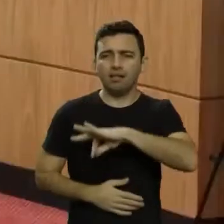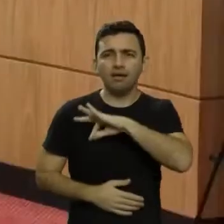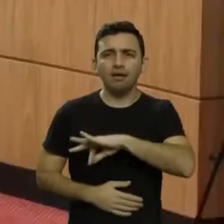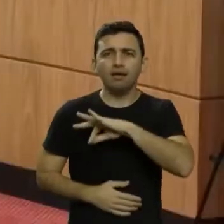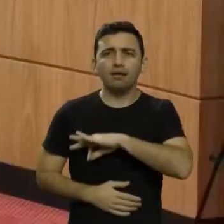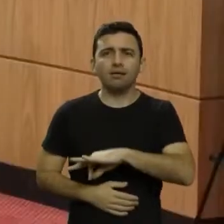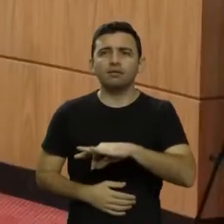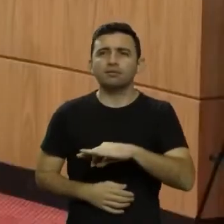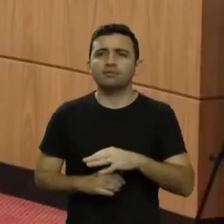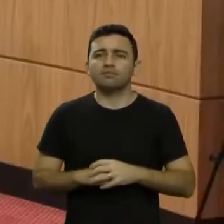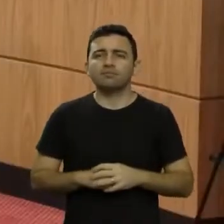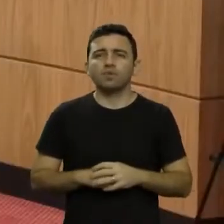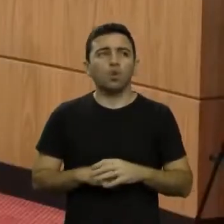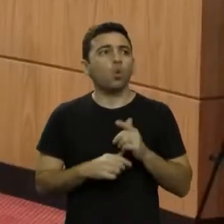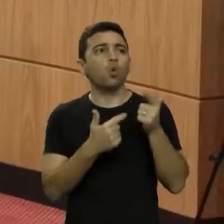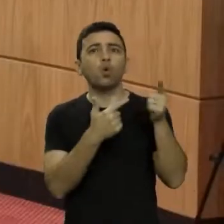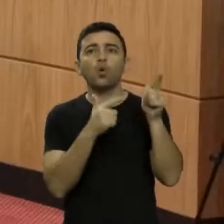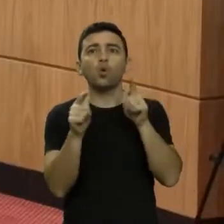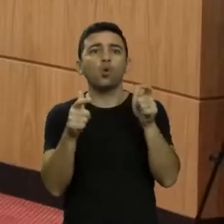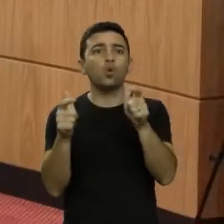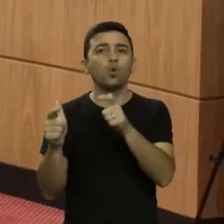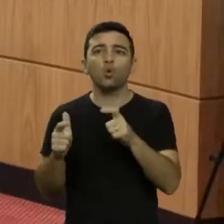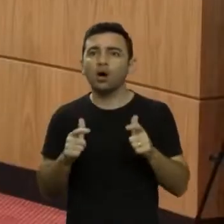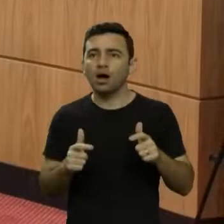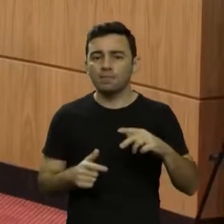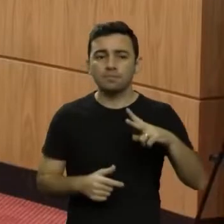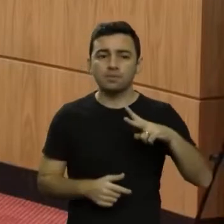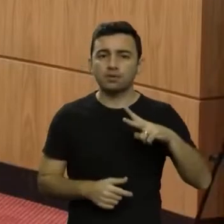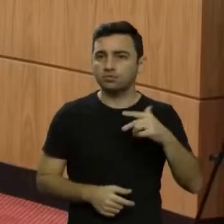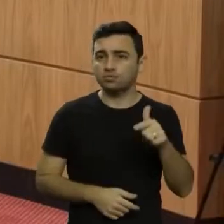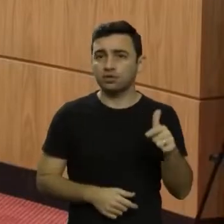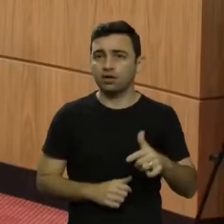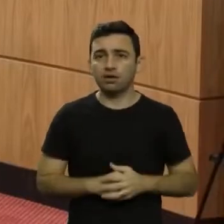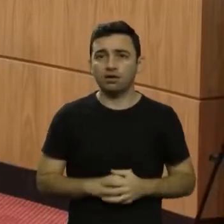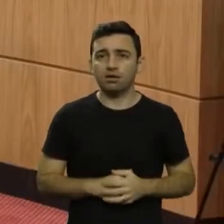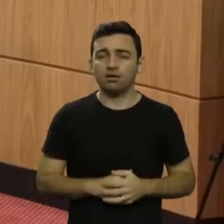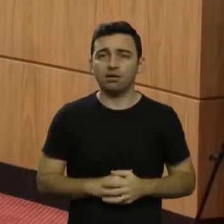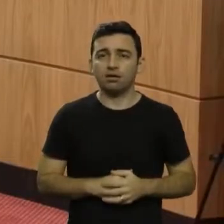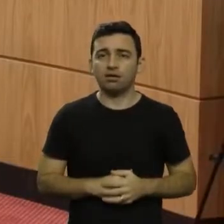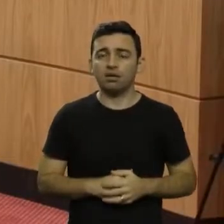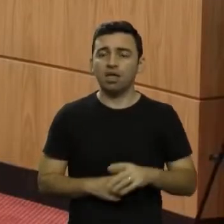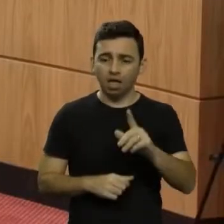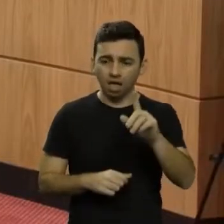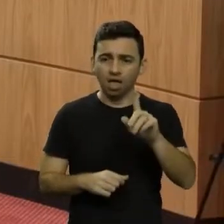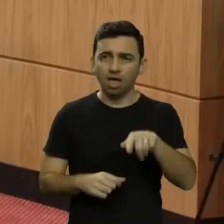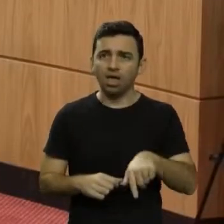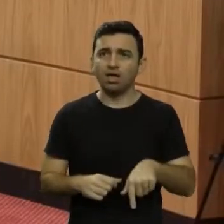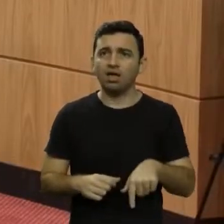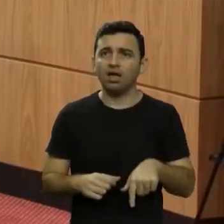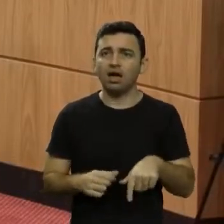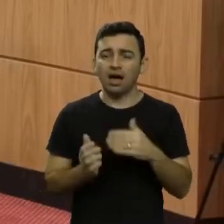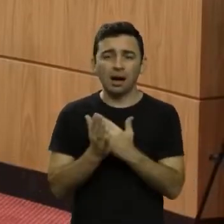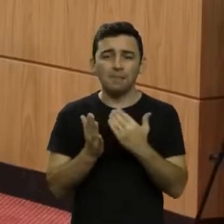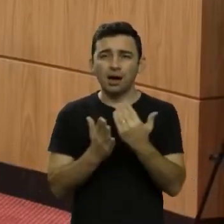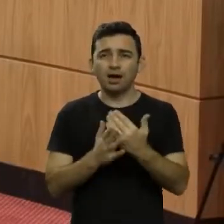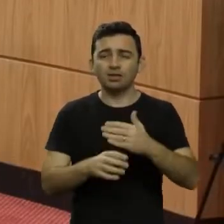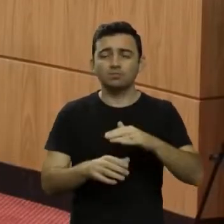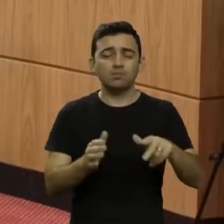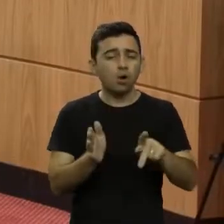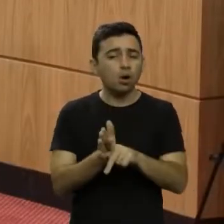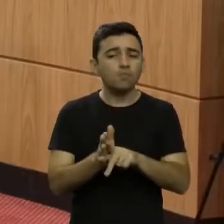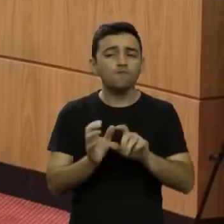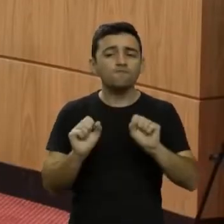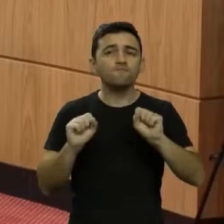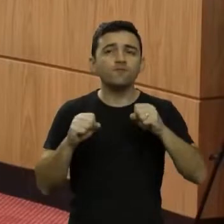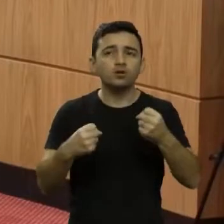não existem em nenhum lugar na iniciativa privada, para sustentar aquilo que é criado com força política. Um